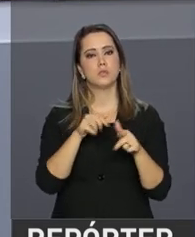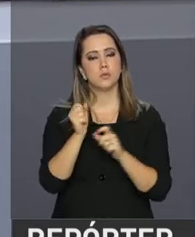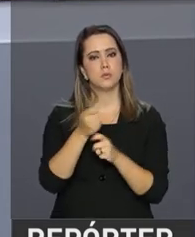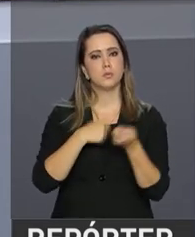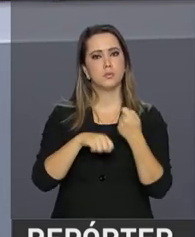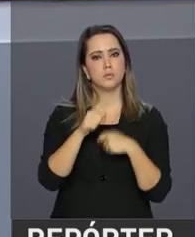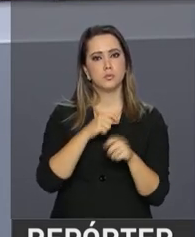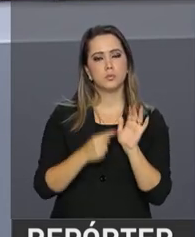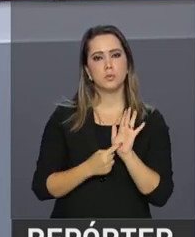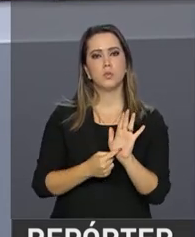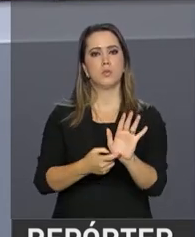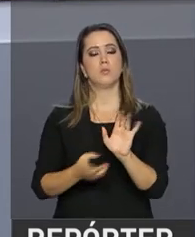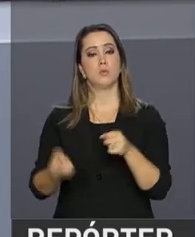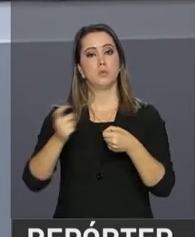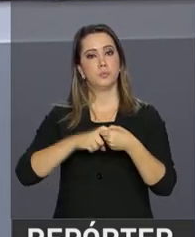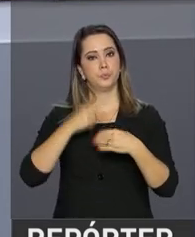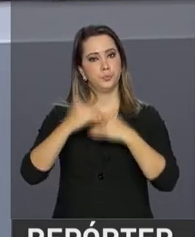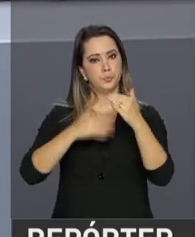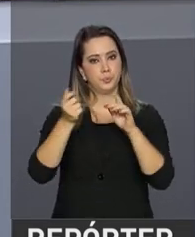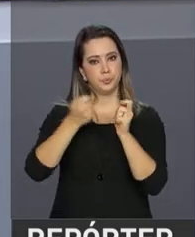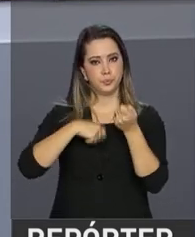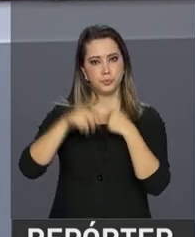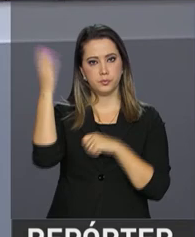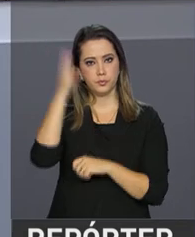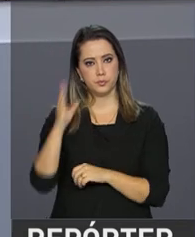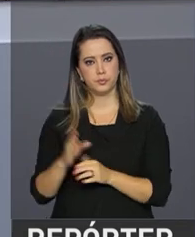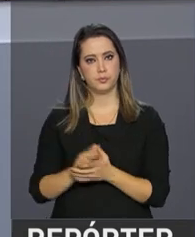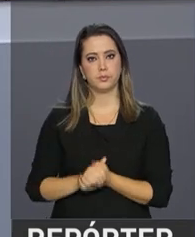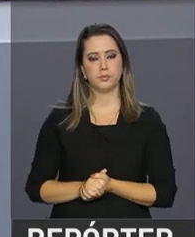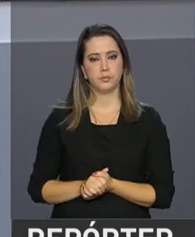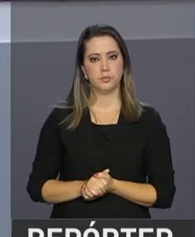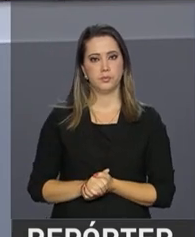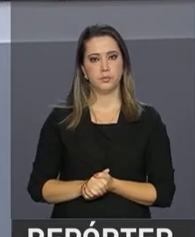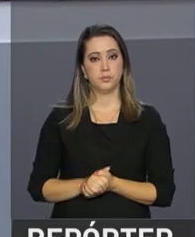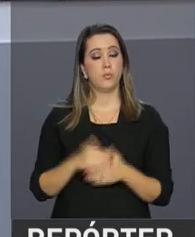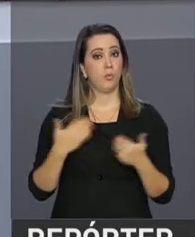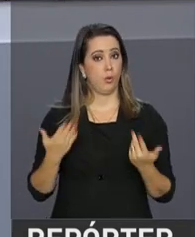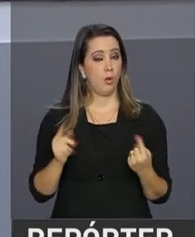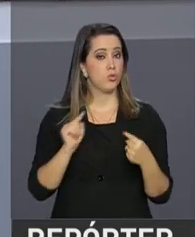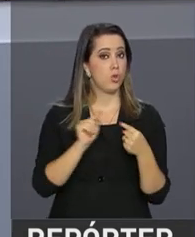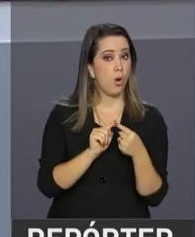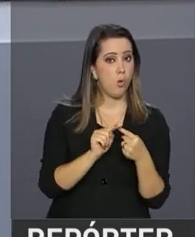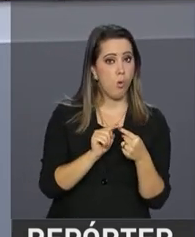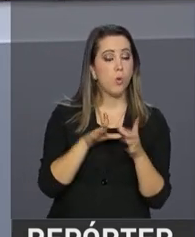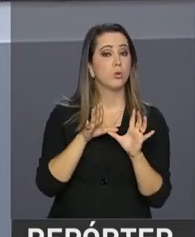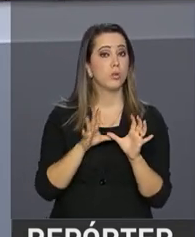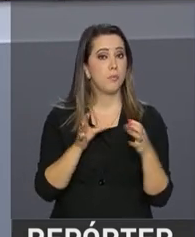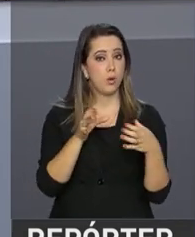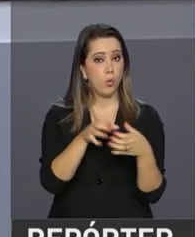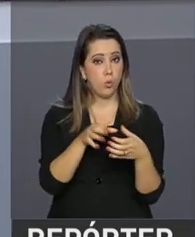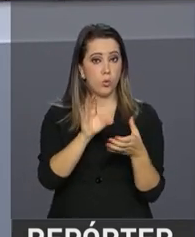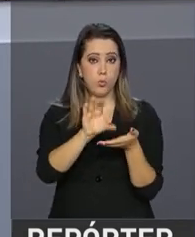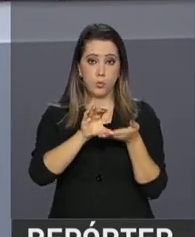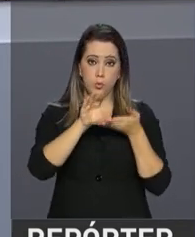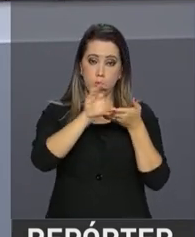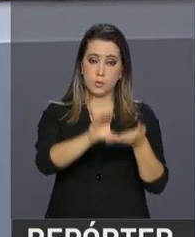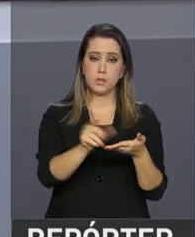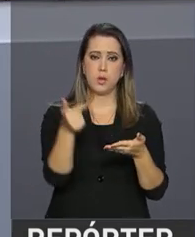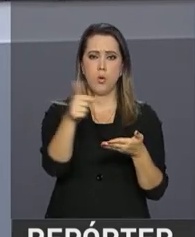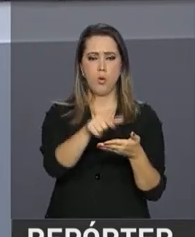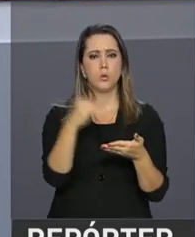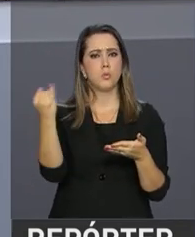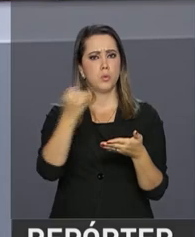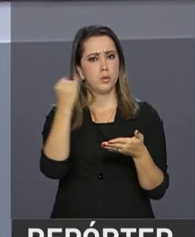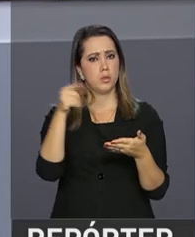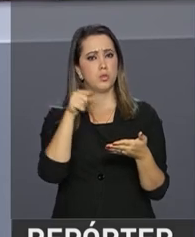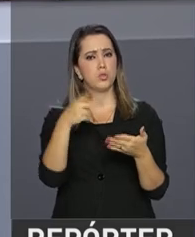econômica, que mostram recuperação consistente da economia brasileira. Ainda de acordo com o Conselho, outro fator que ajudou na queda